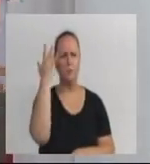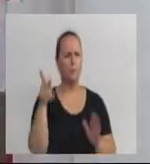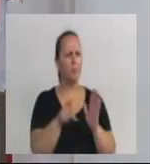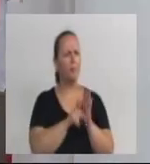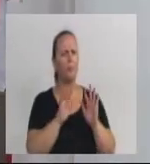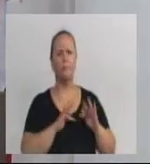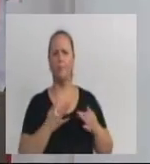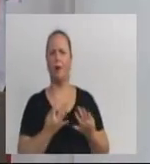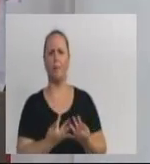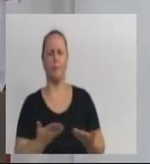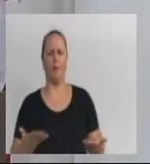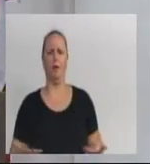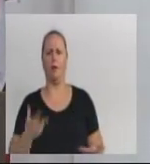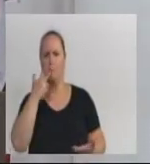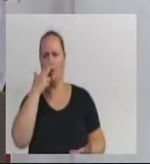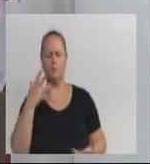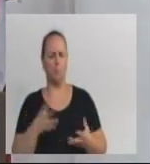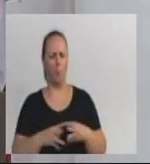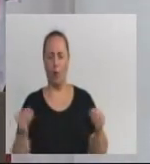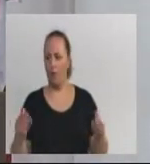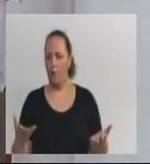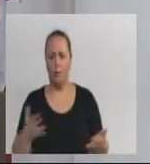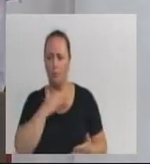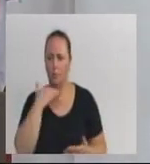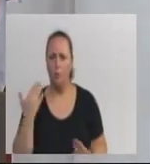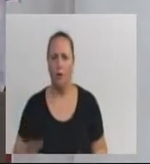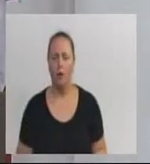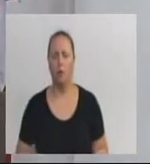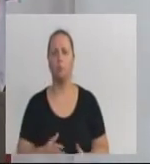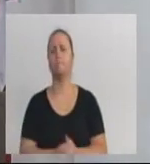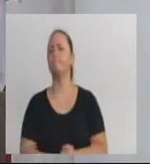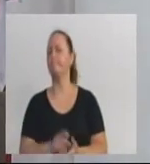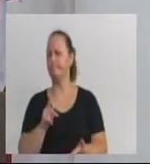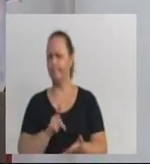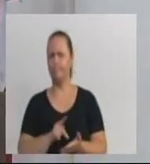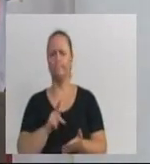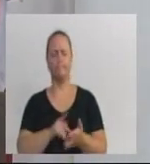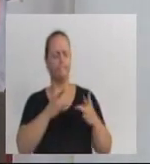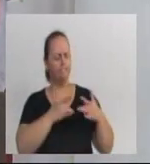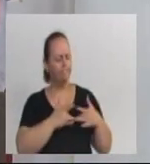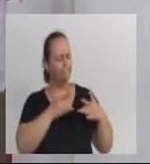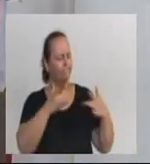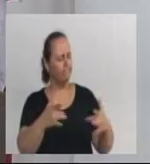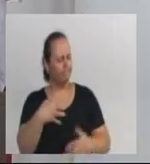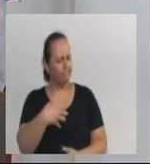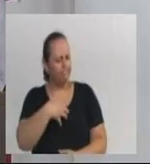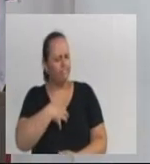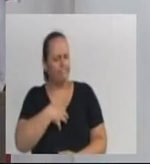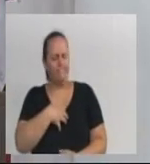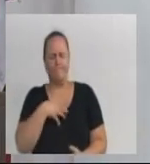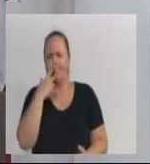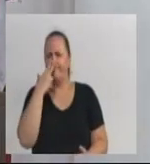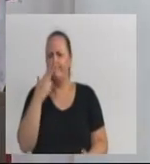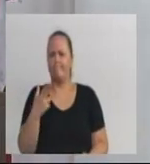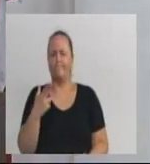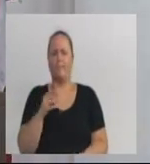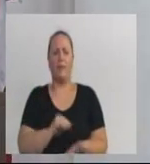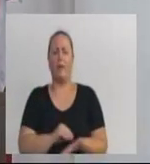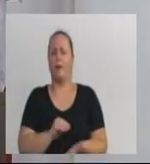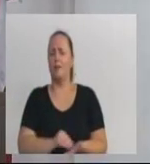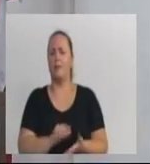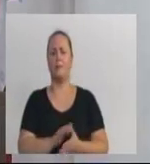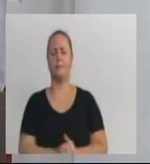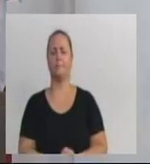da vida por um mau elemento, a gente se solidariza com a sensação de impotência que muitas vezes é colocada. Eu queria aqui me solidarizar com a Polícia